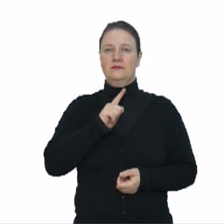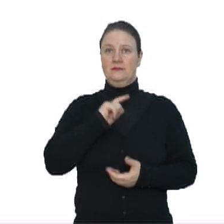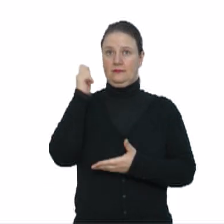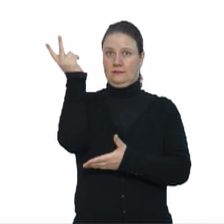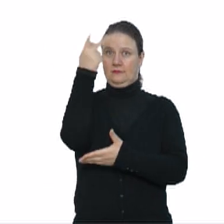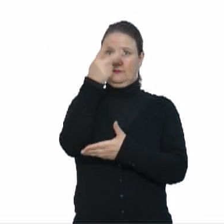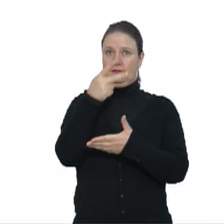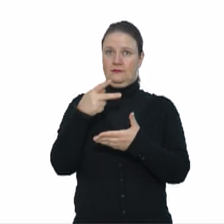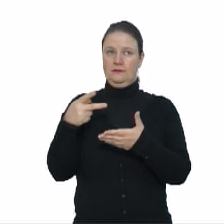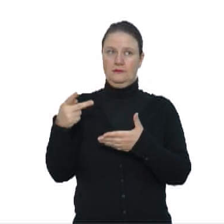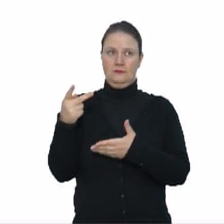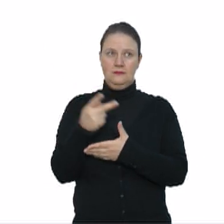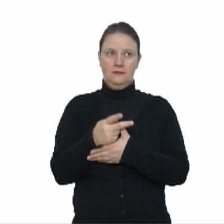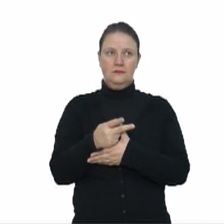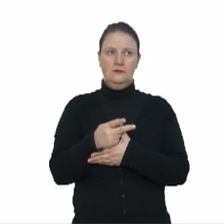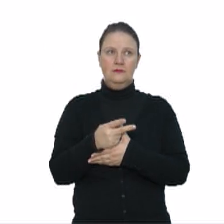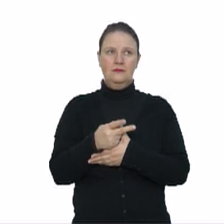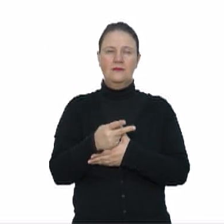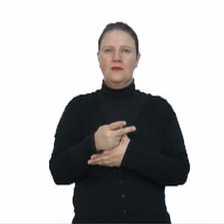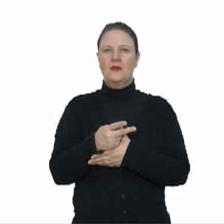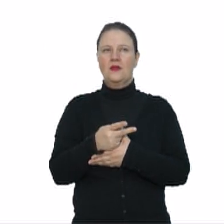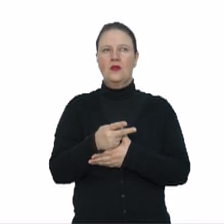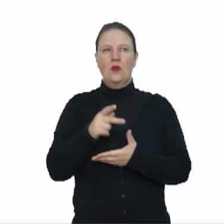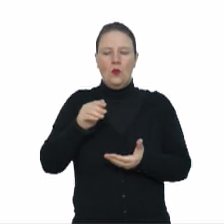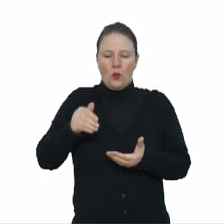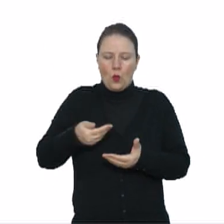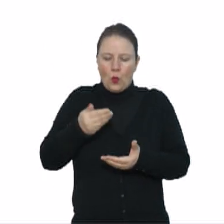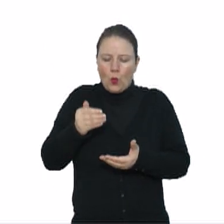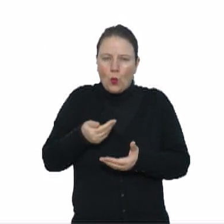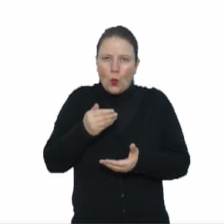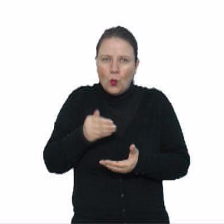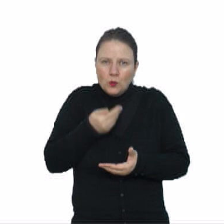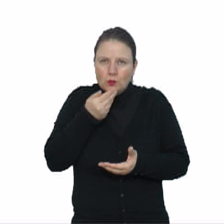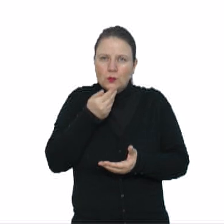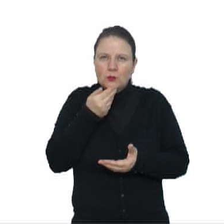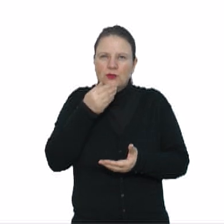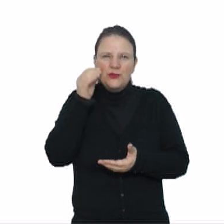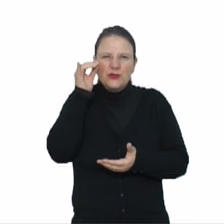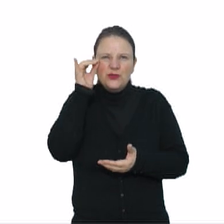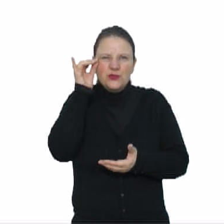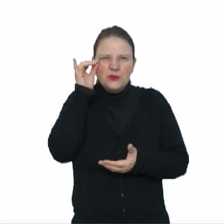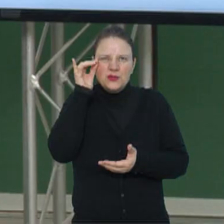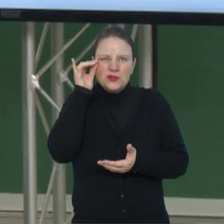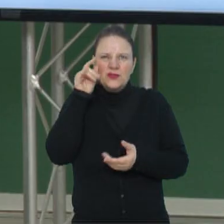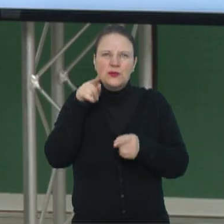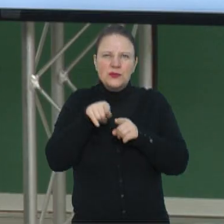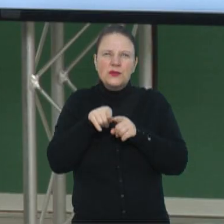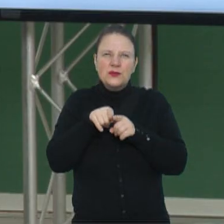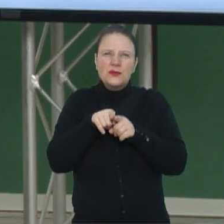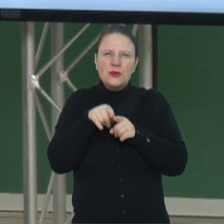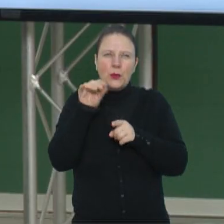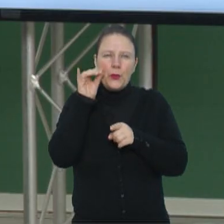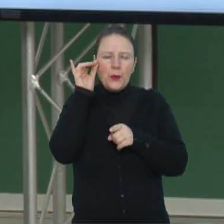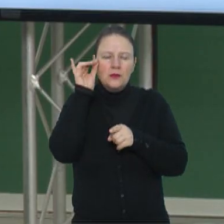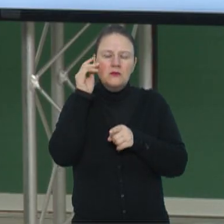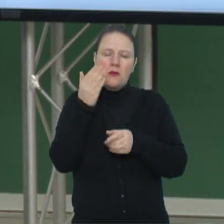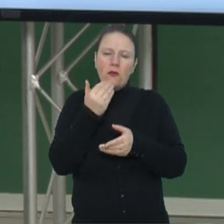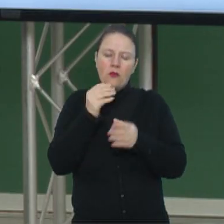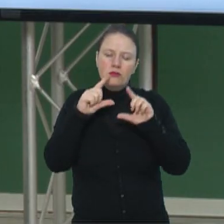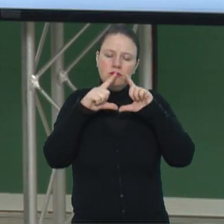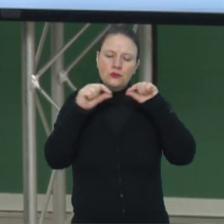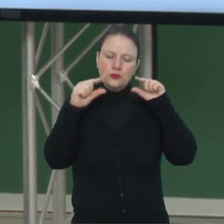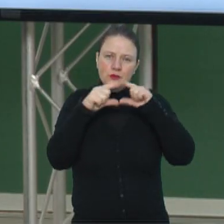desenho, né, de um sushi ali com o potinho do shoyu, e a advertisement diz assim, ó,